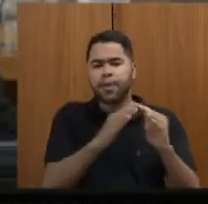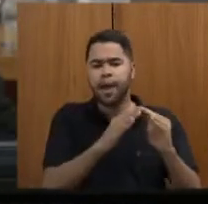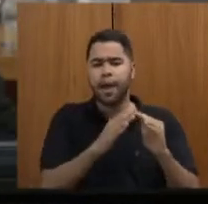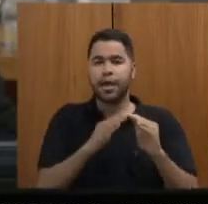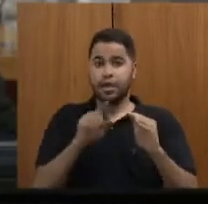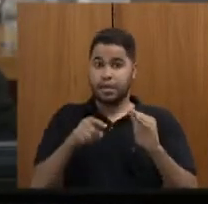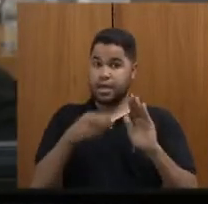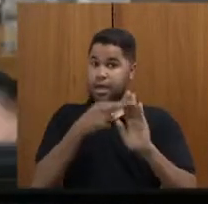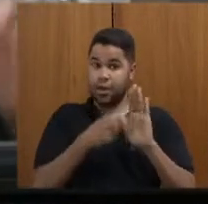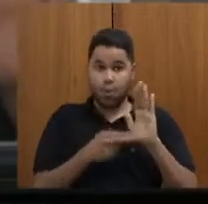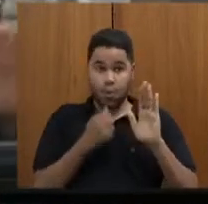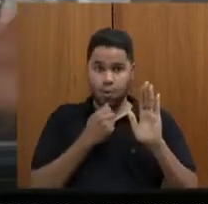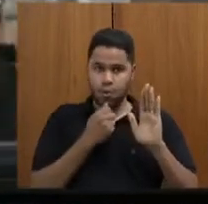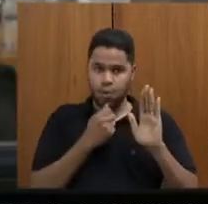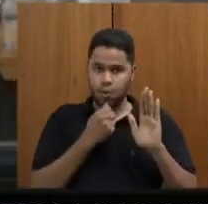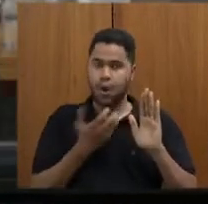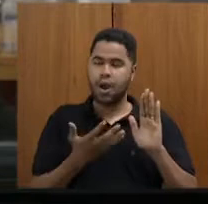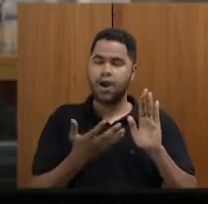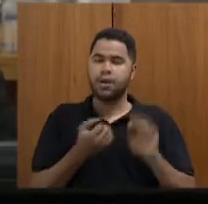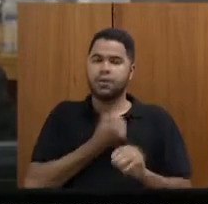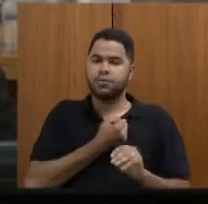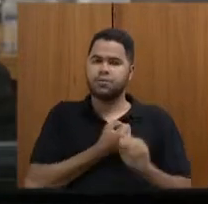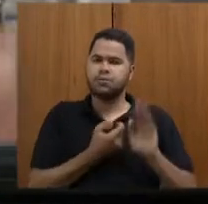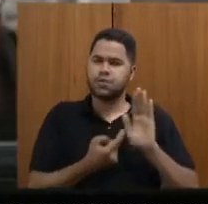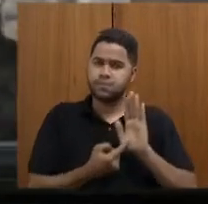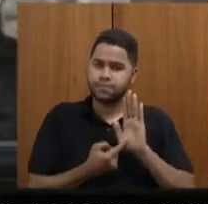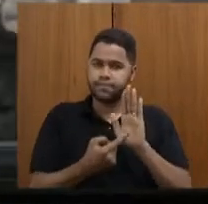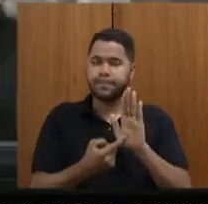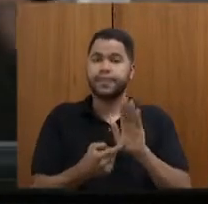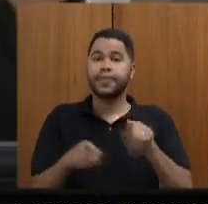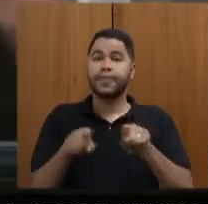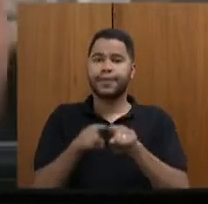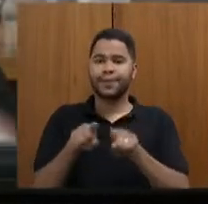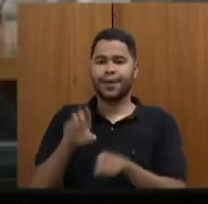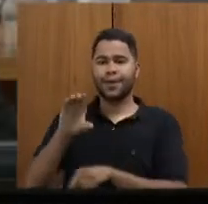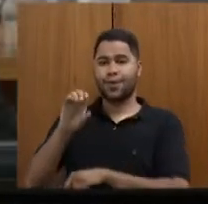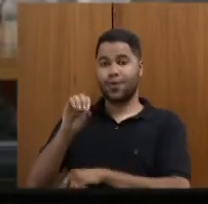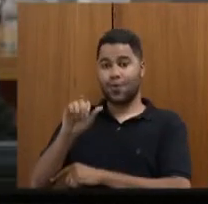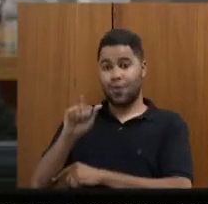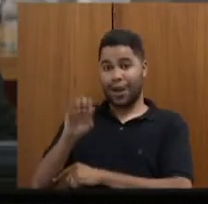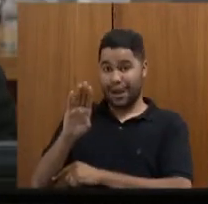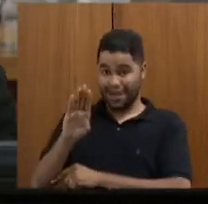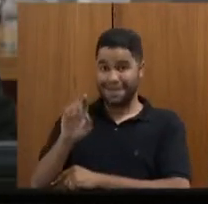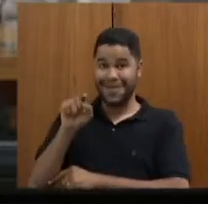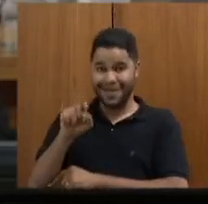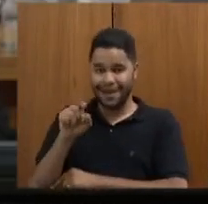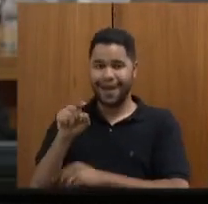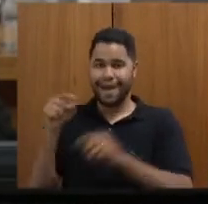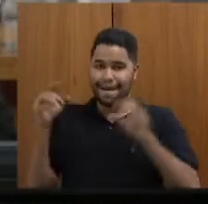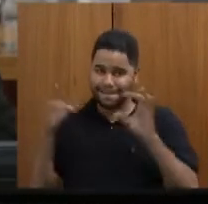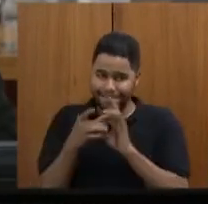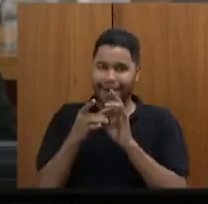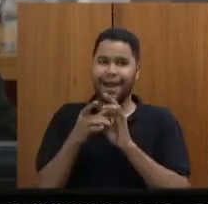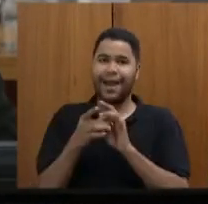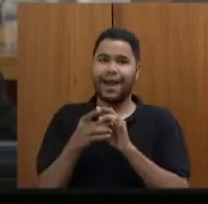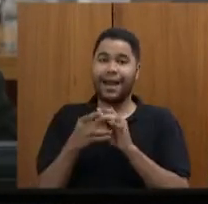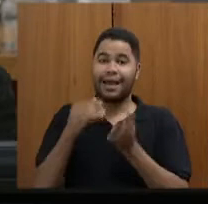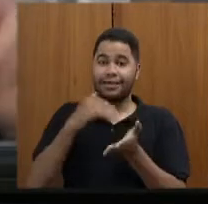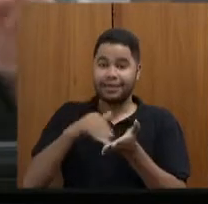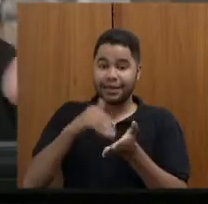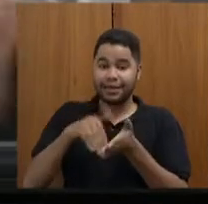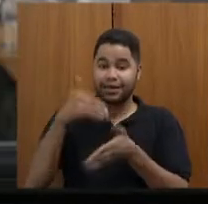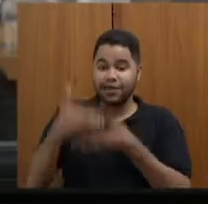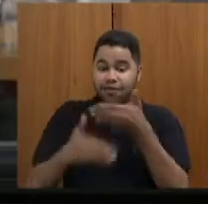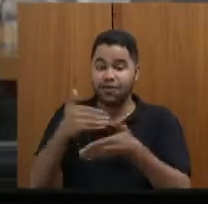estejam regularizados. Então, este número que eu trouxe aqui, e como a COAB tecnicamente está ligada à Secretaria de Desenvolvimento